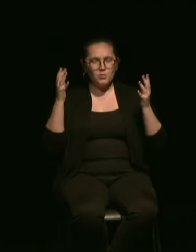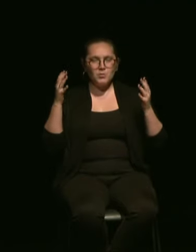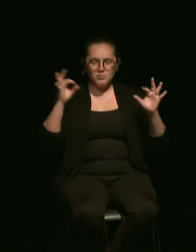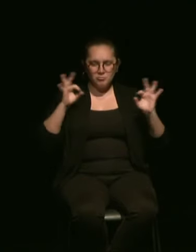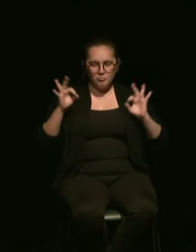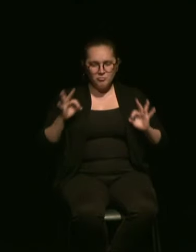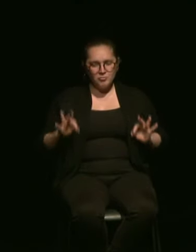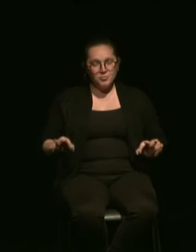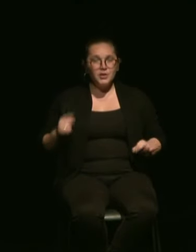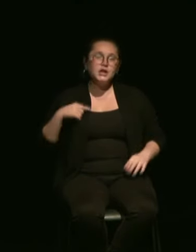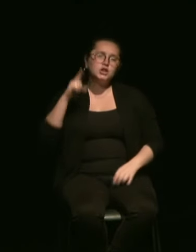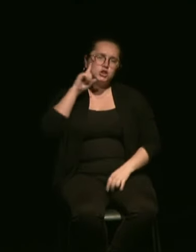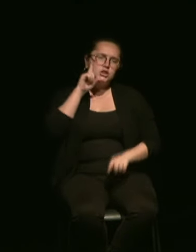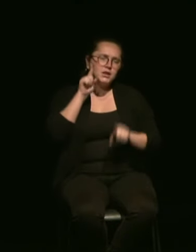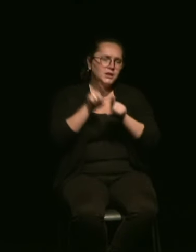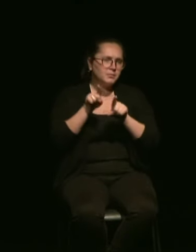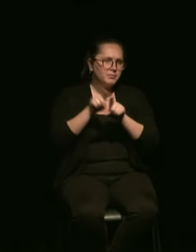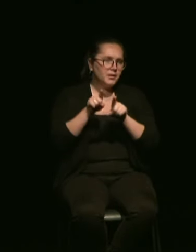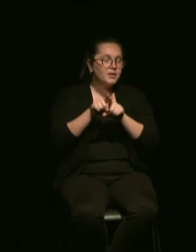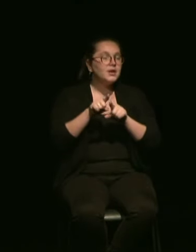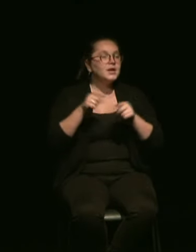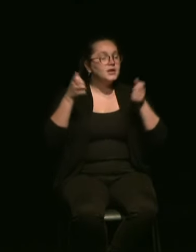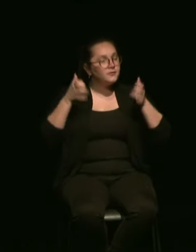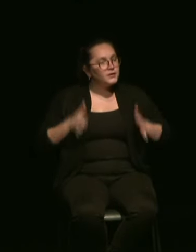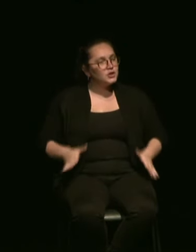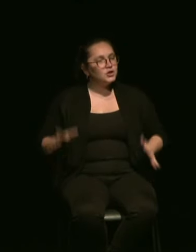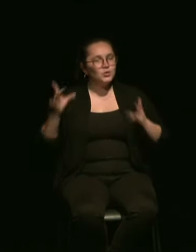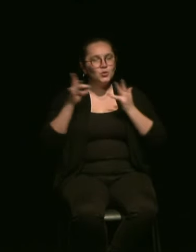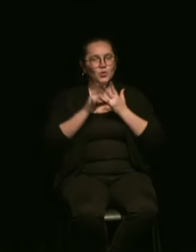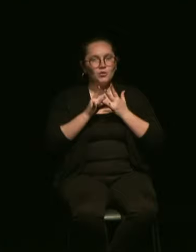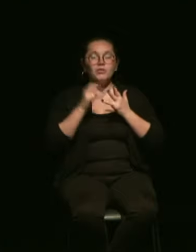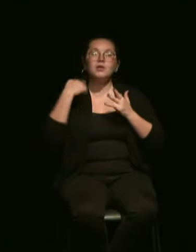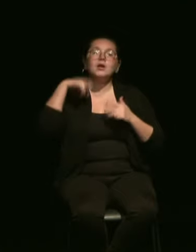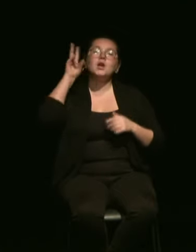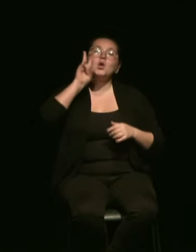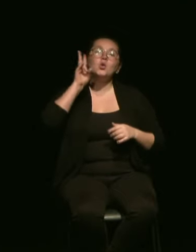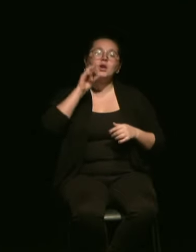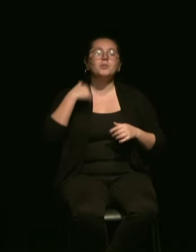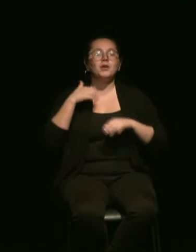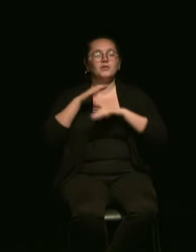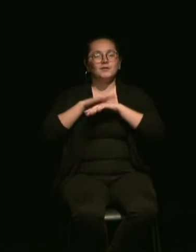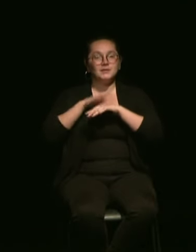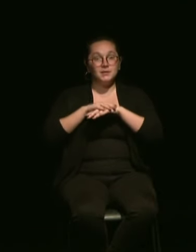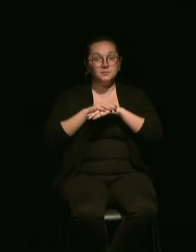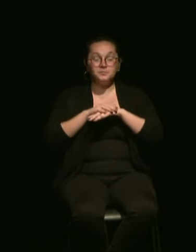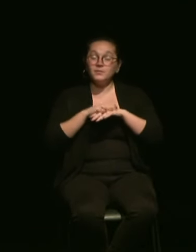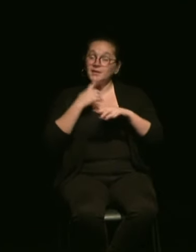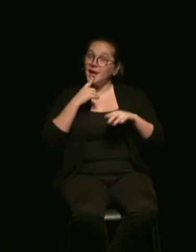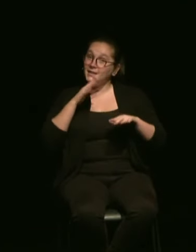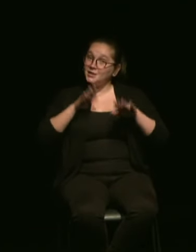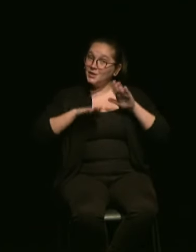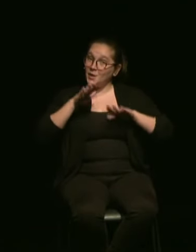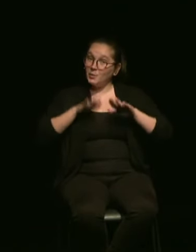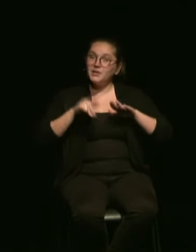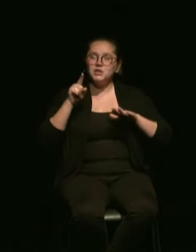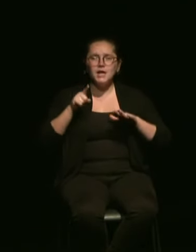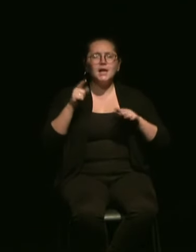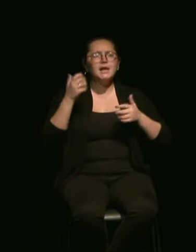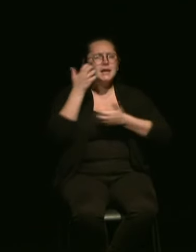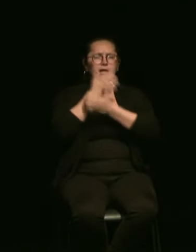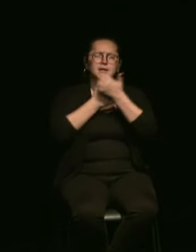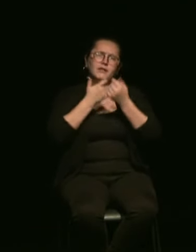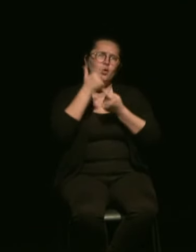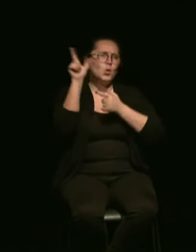dia a dia para as pessoas, e fazia vestido de noiva também. Eu lembro dela fazendo alguma coisa assim. E aí, geralmente, ela cantava muitas